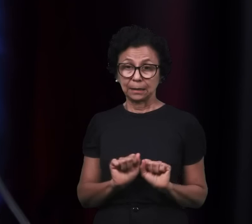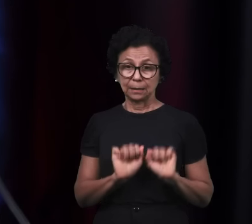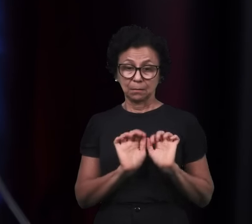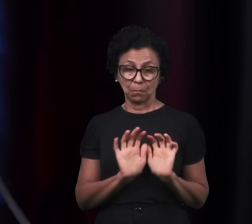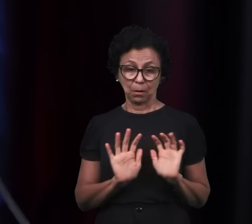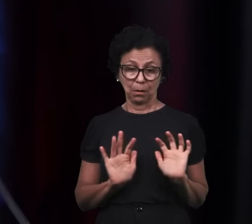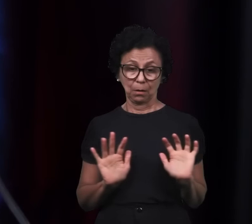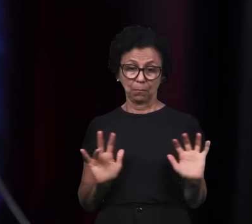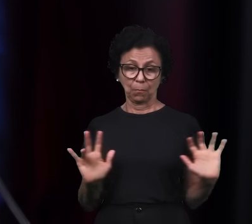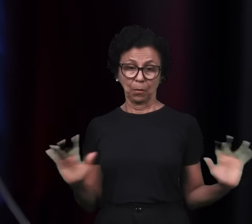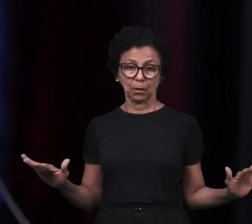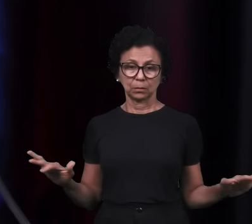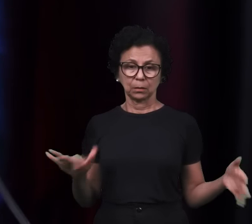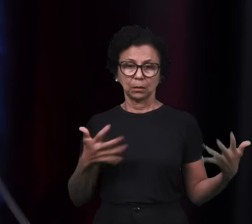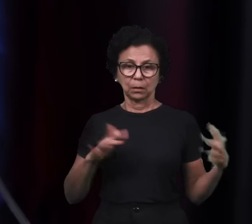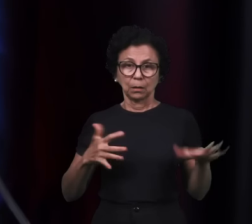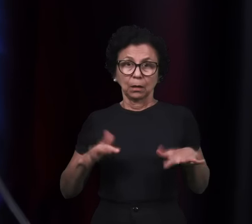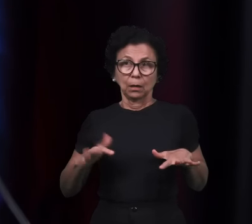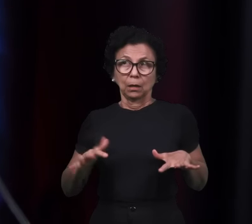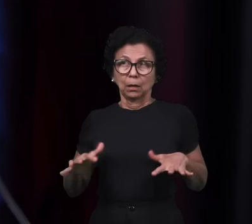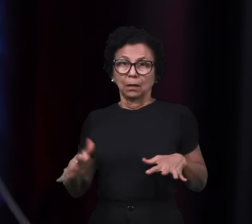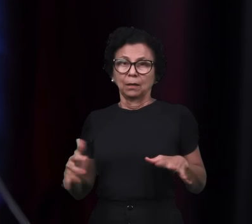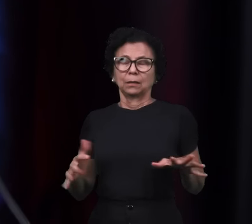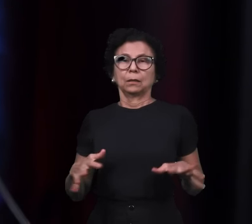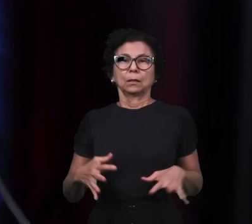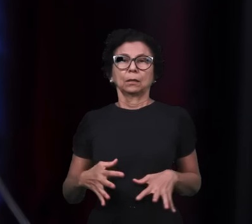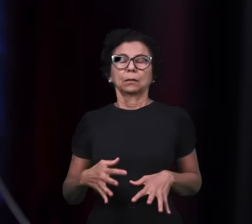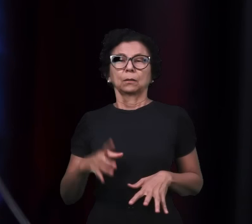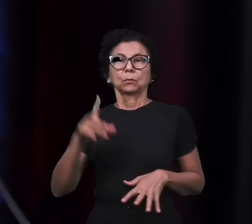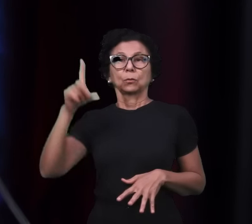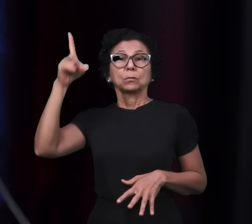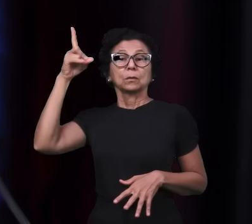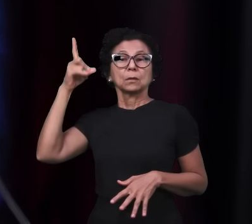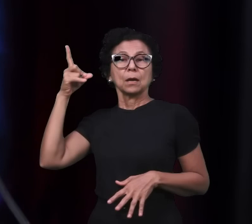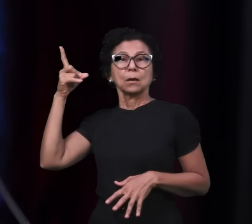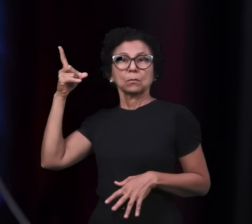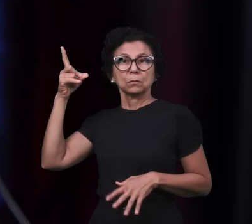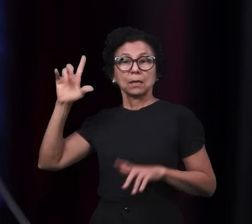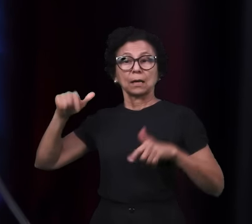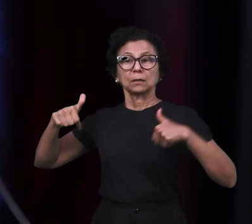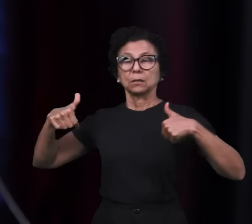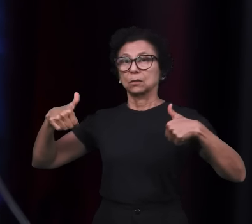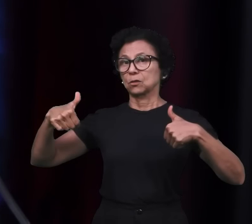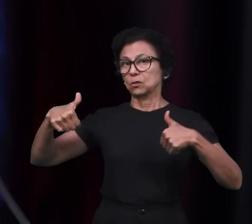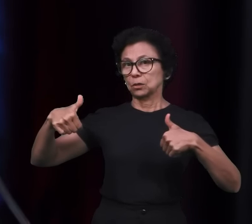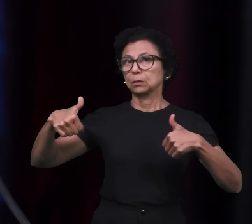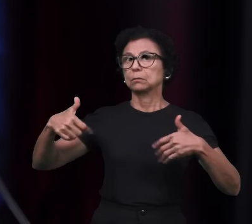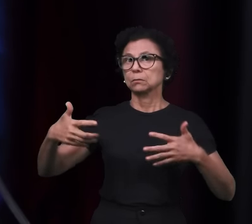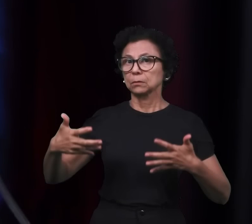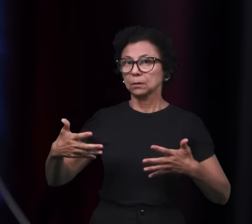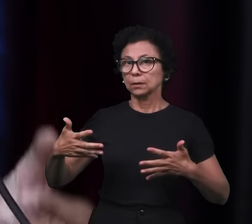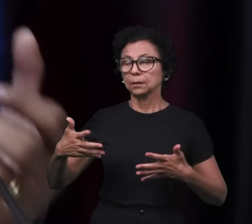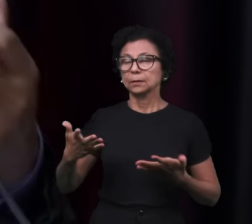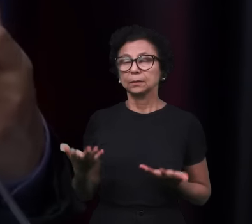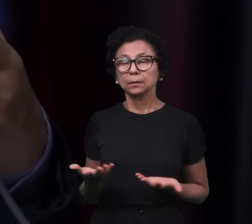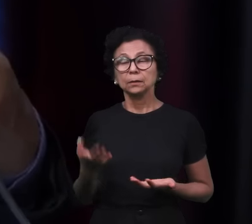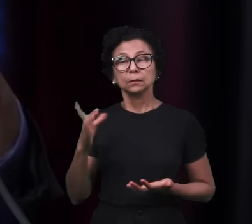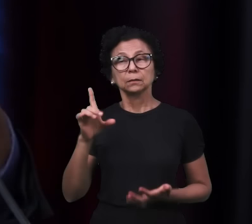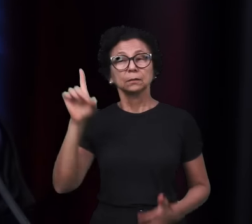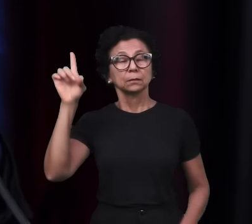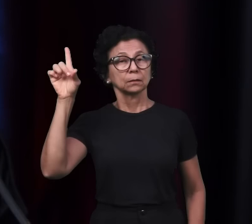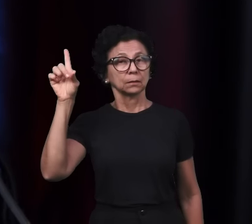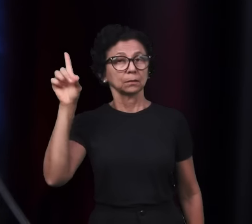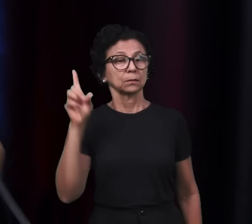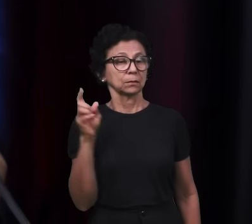com a presença de Deus, com o Senhor se revelando a eles. E quando Deus se revela ao homem,